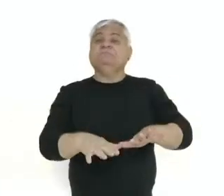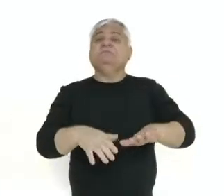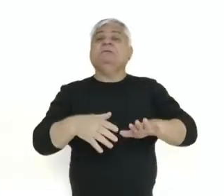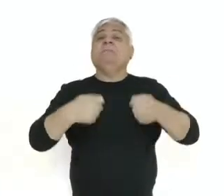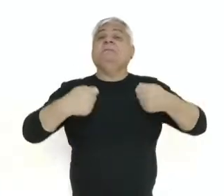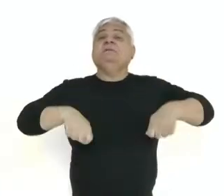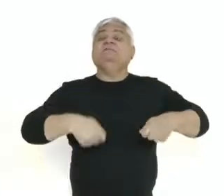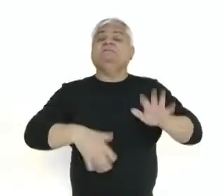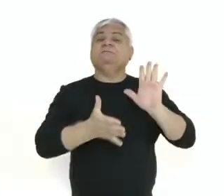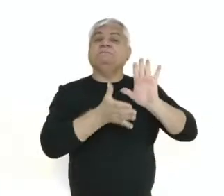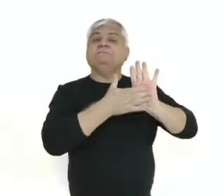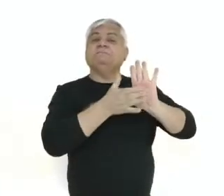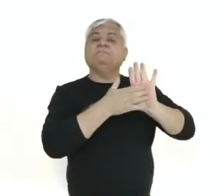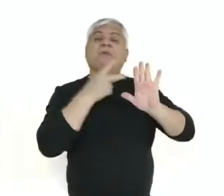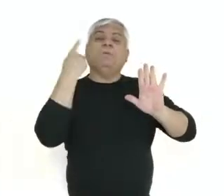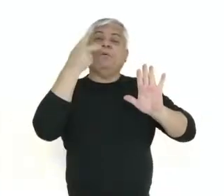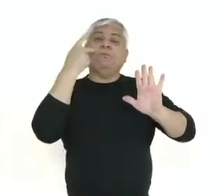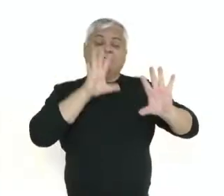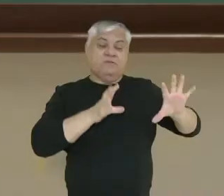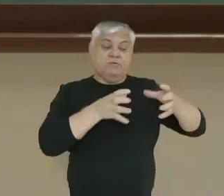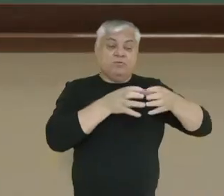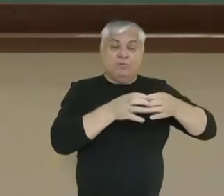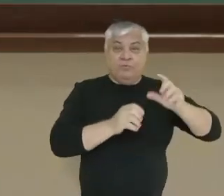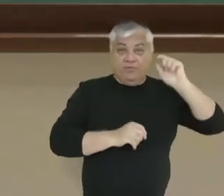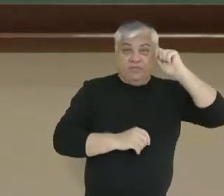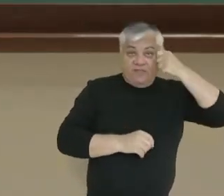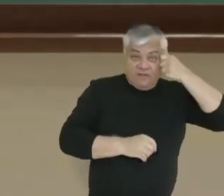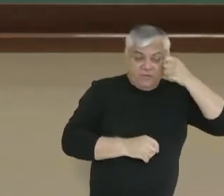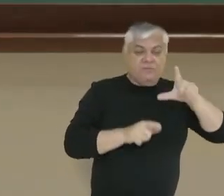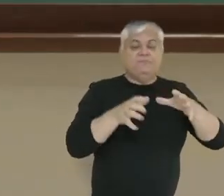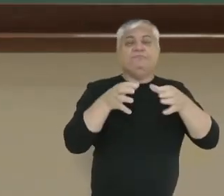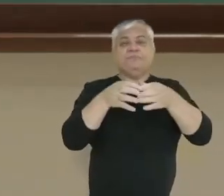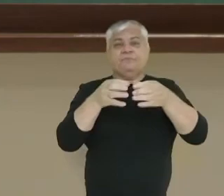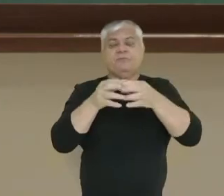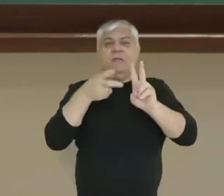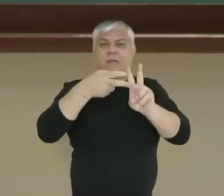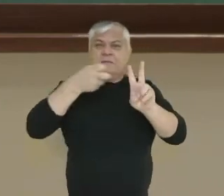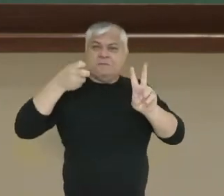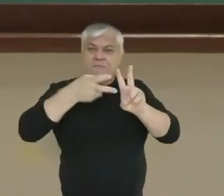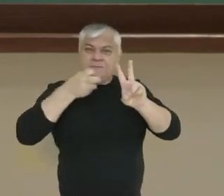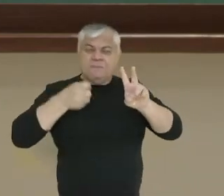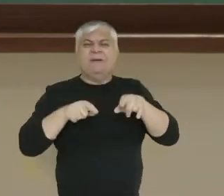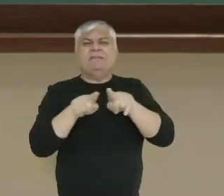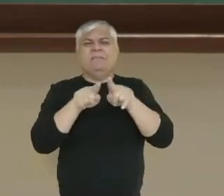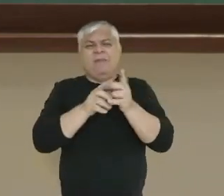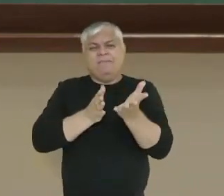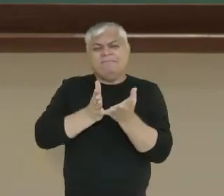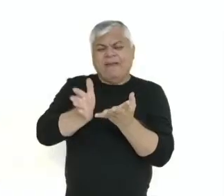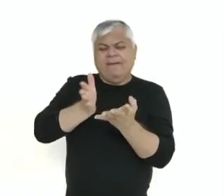para a população negra, para as comunidades indígenas e para outros